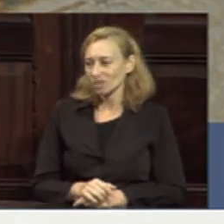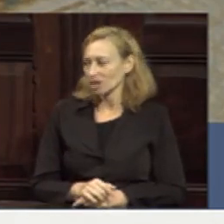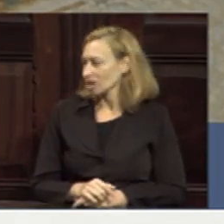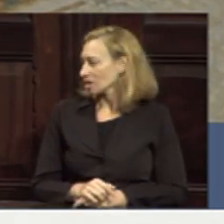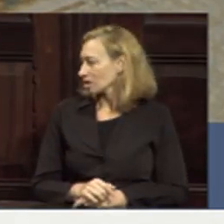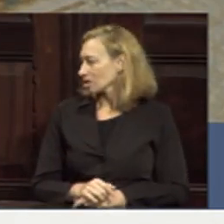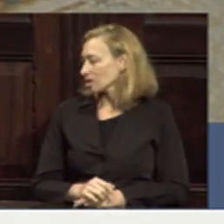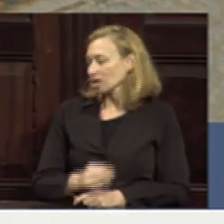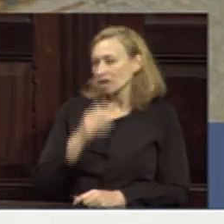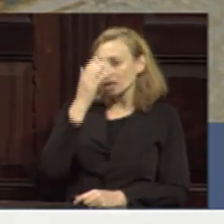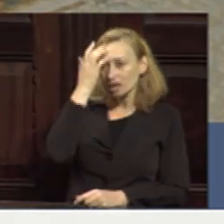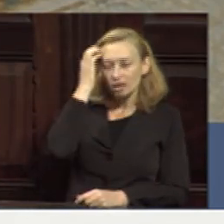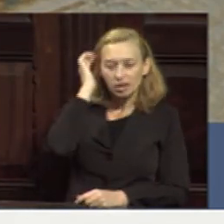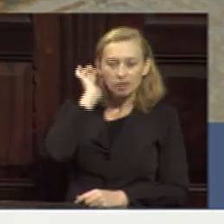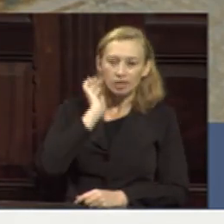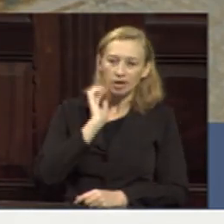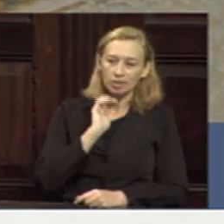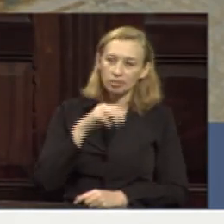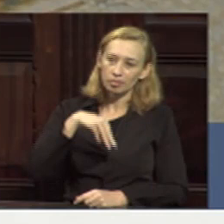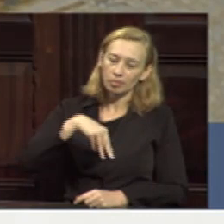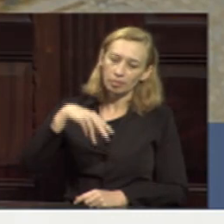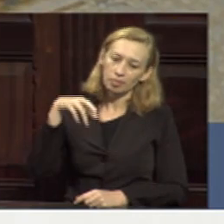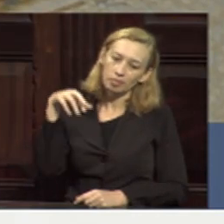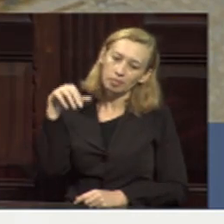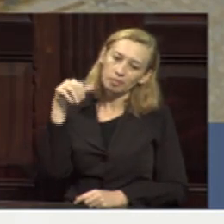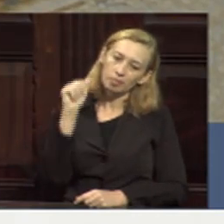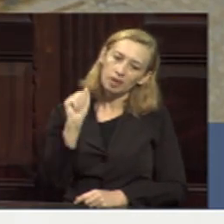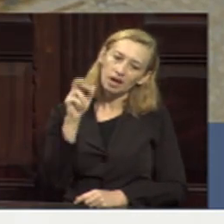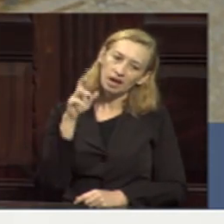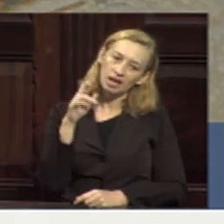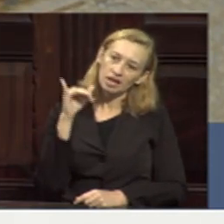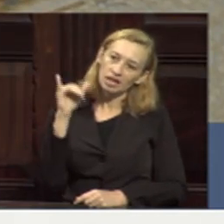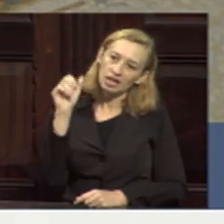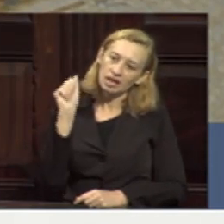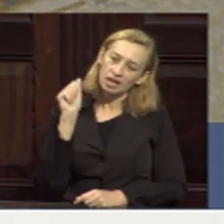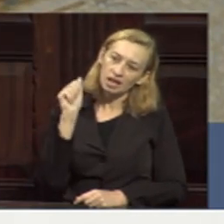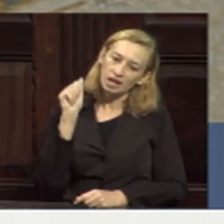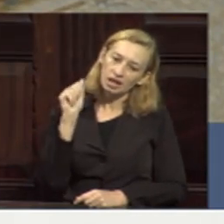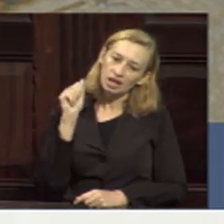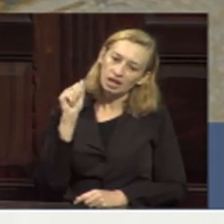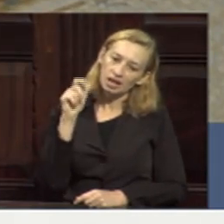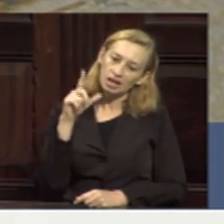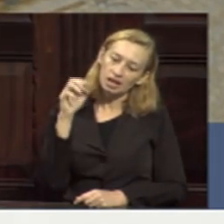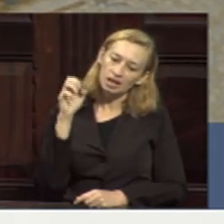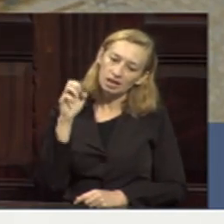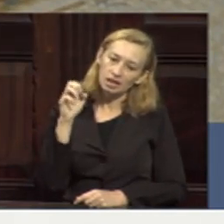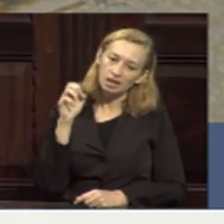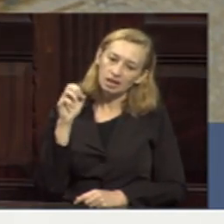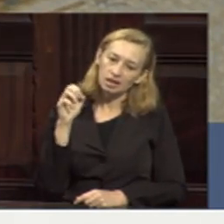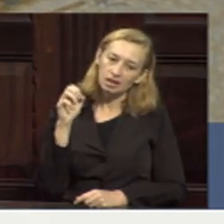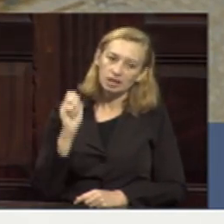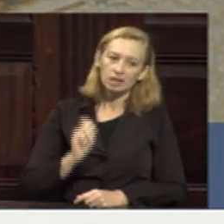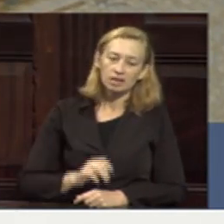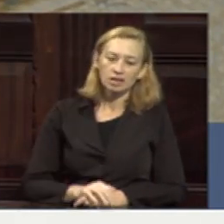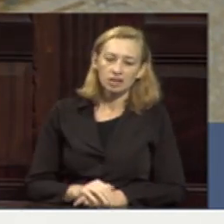a Marielle era a voz dos sem vez e sem voz.